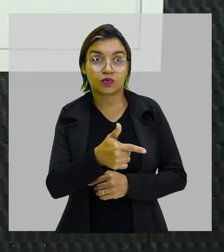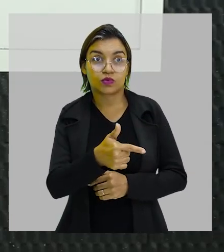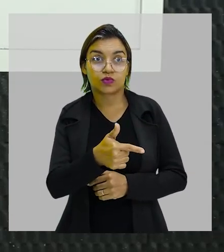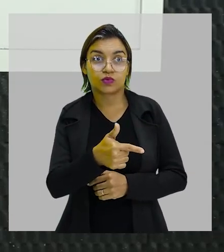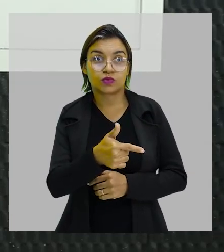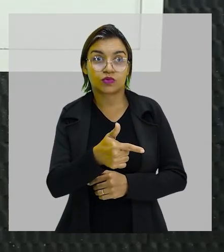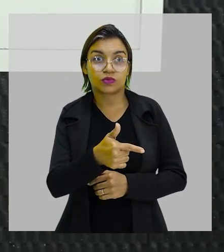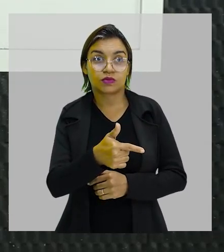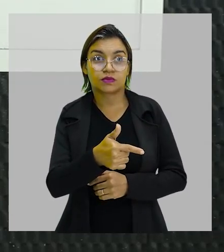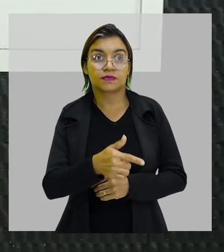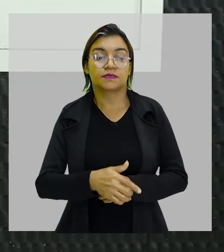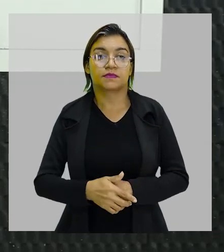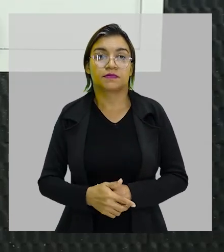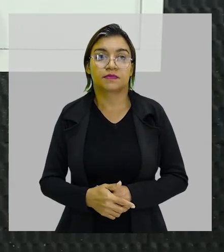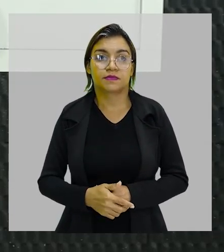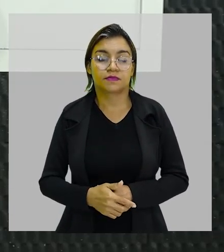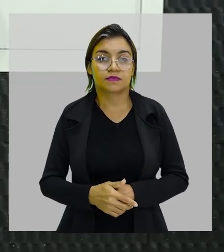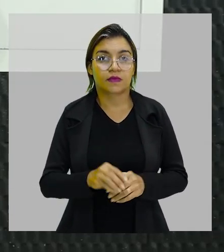o menos 12,